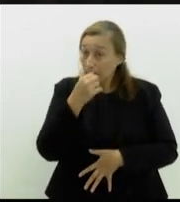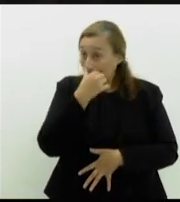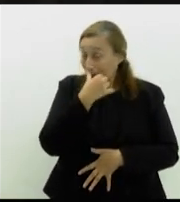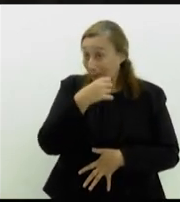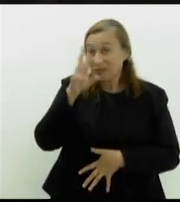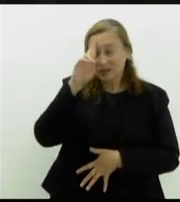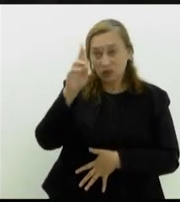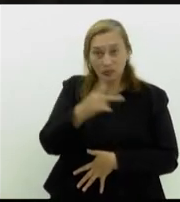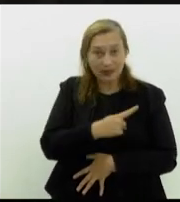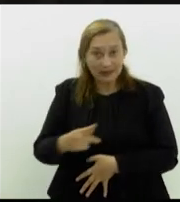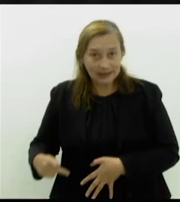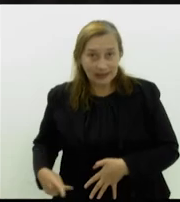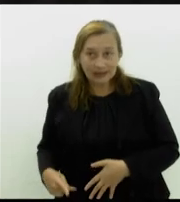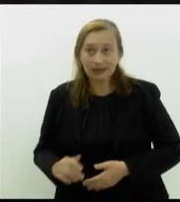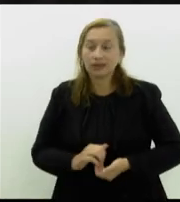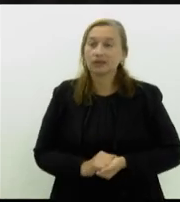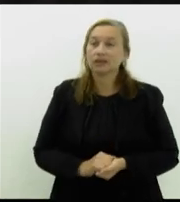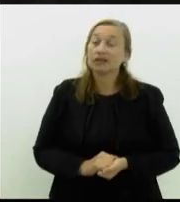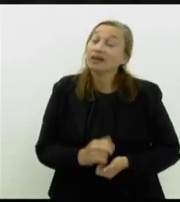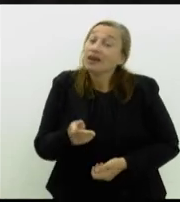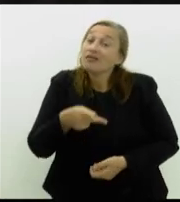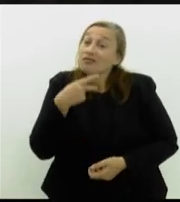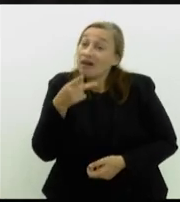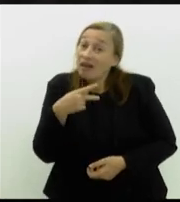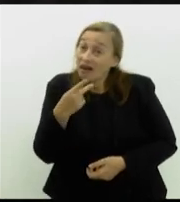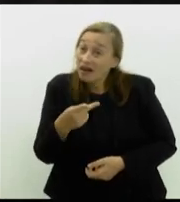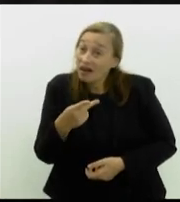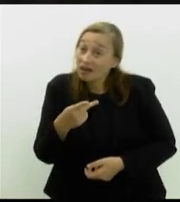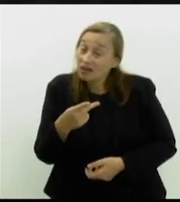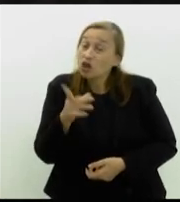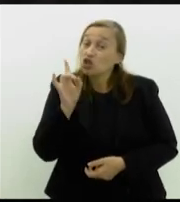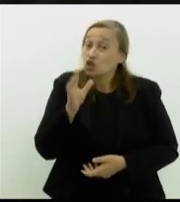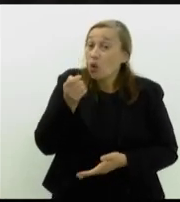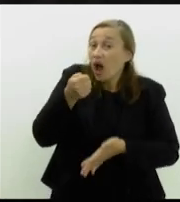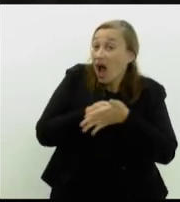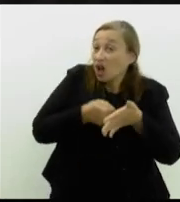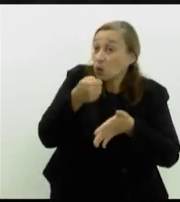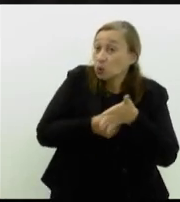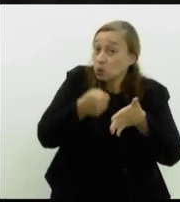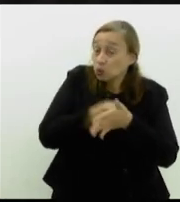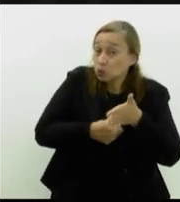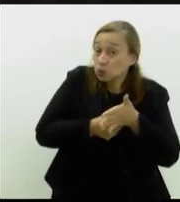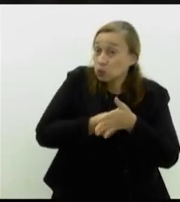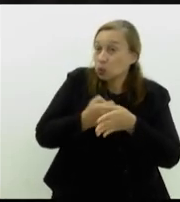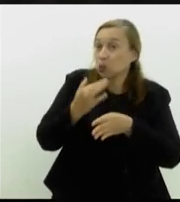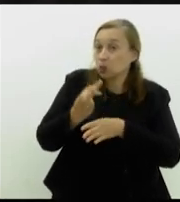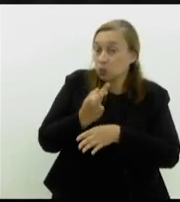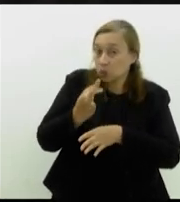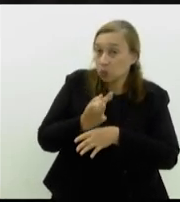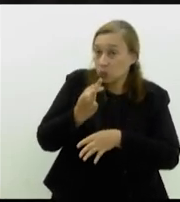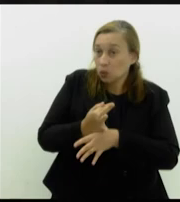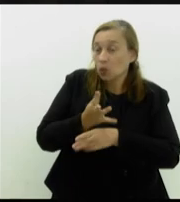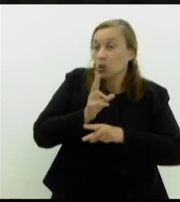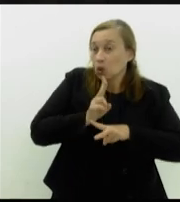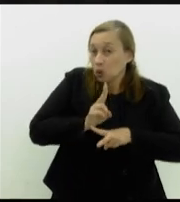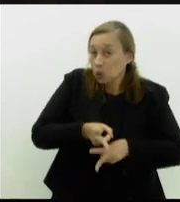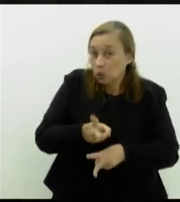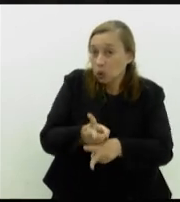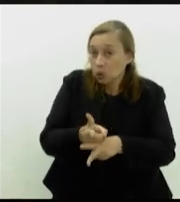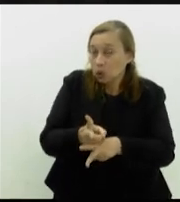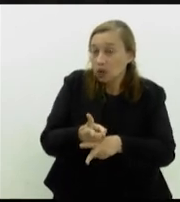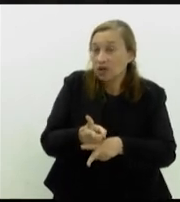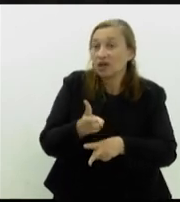senhor presidente, é dizendo que só a luta persistente e contínua é que